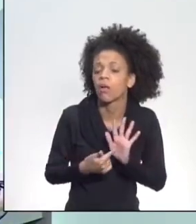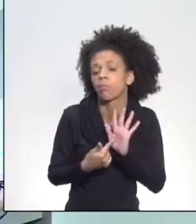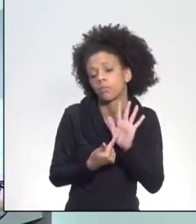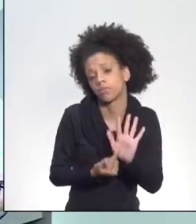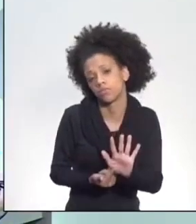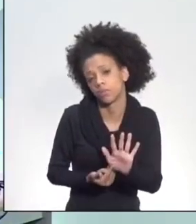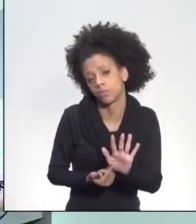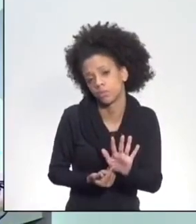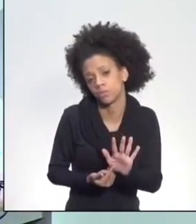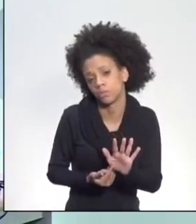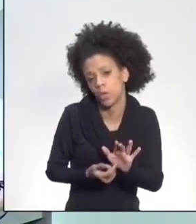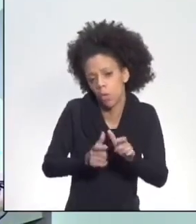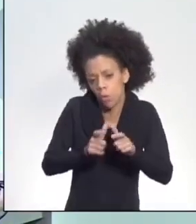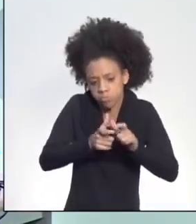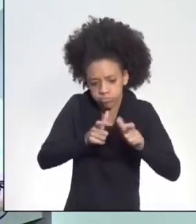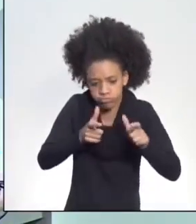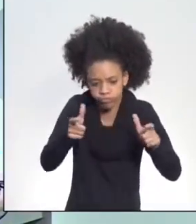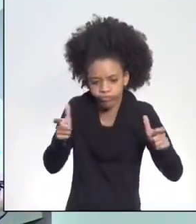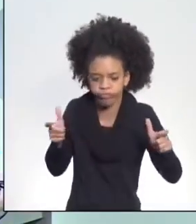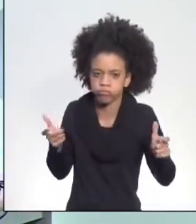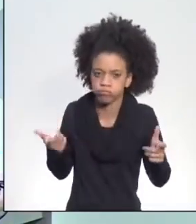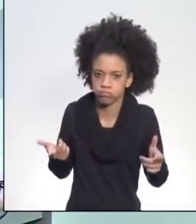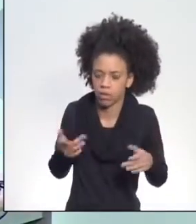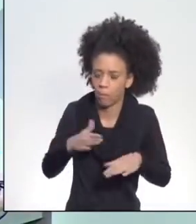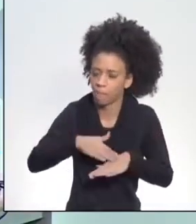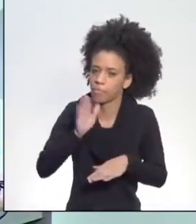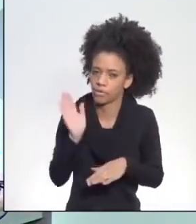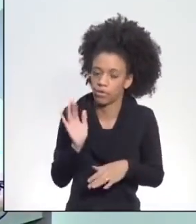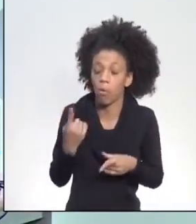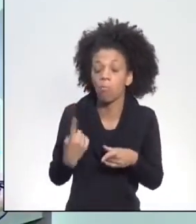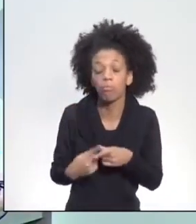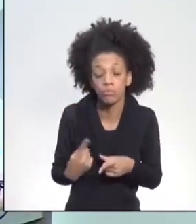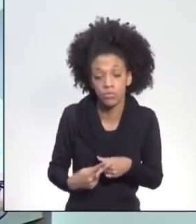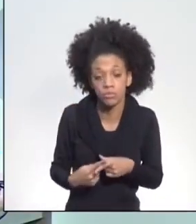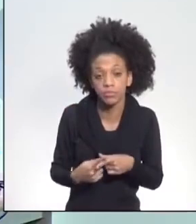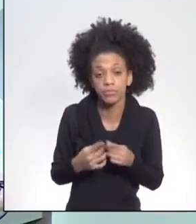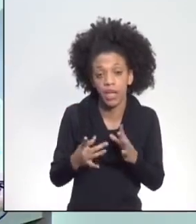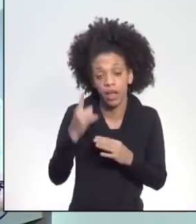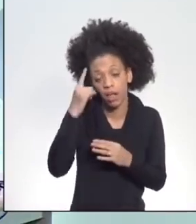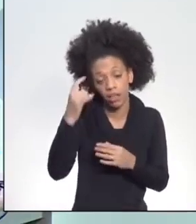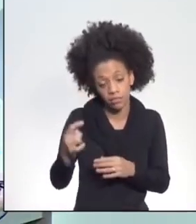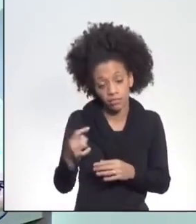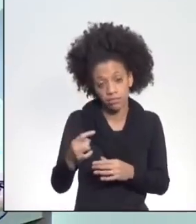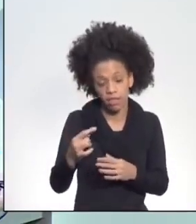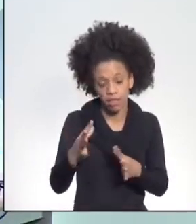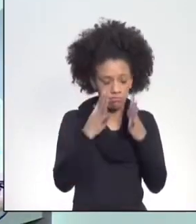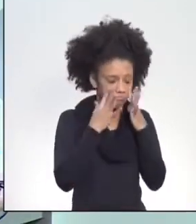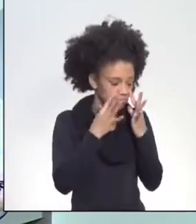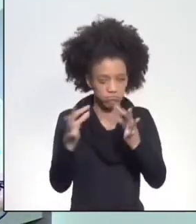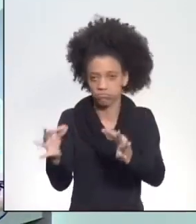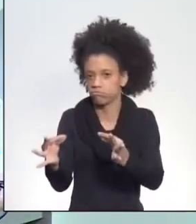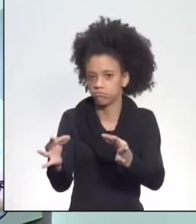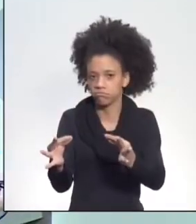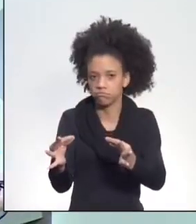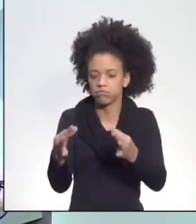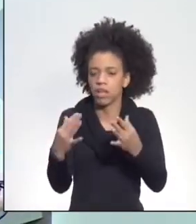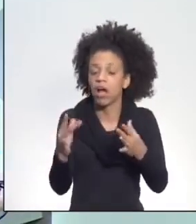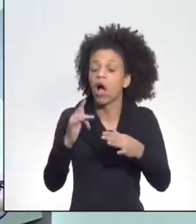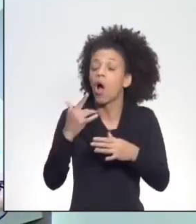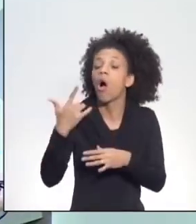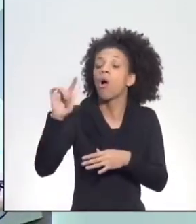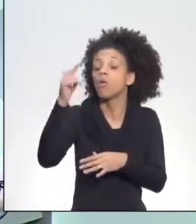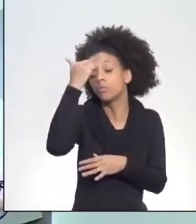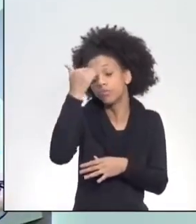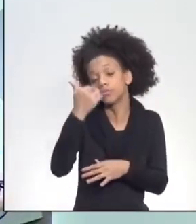apresentando um tamanho, né, bem maior. Por quê? A ideia é justamente chamar a atenção, é a visibilidade. Outra